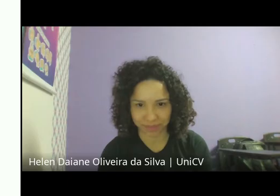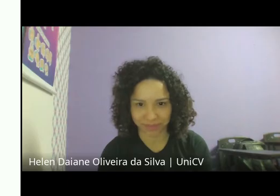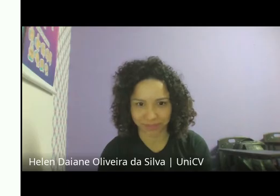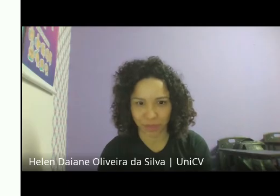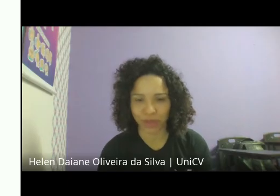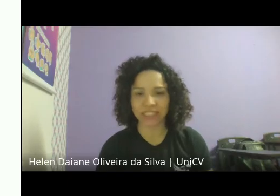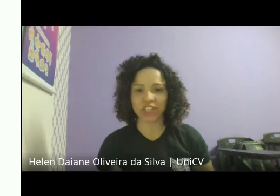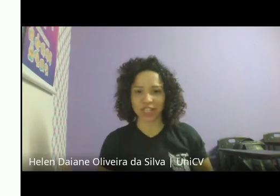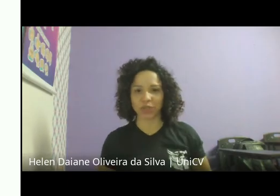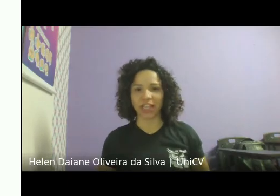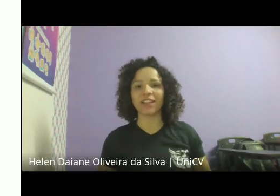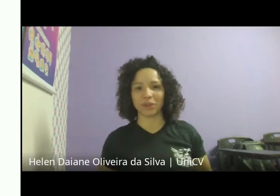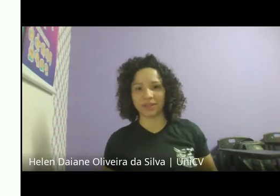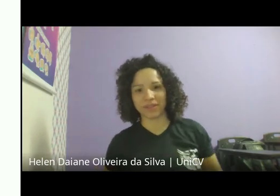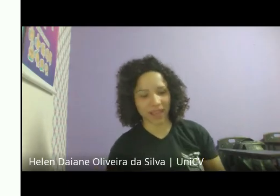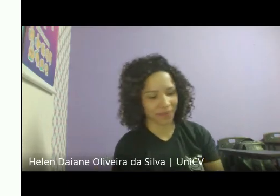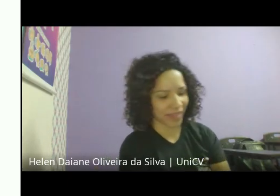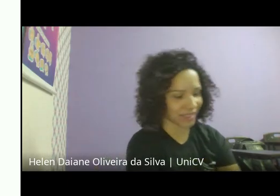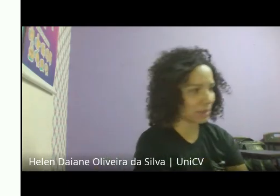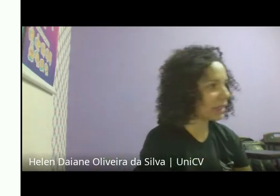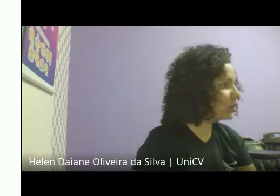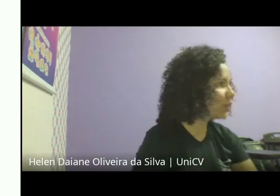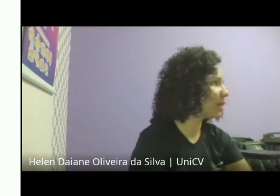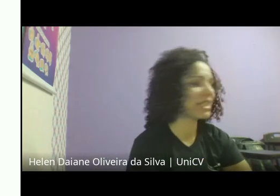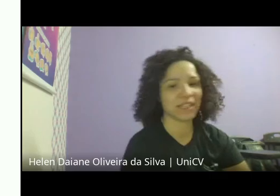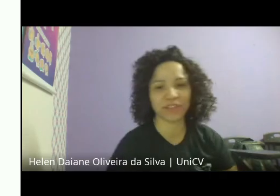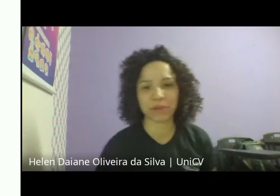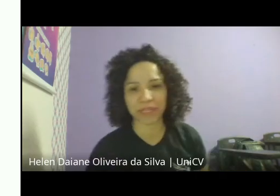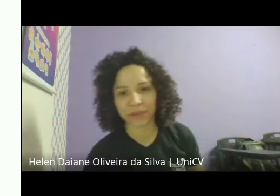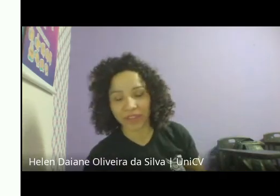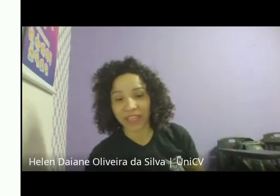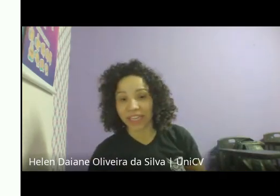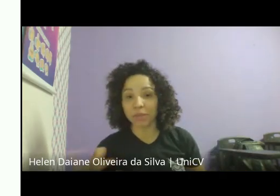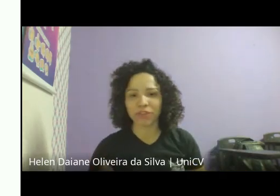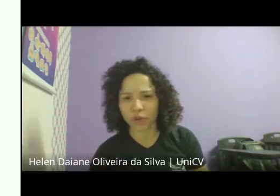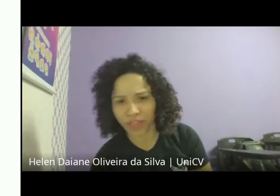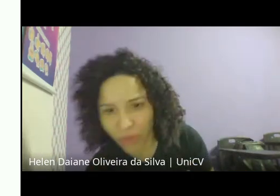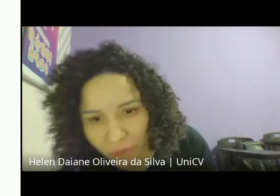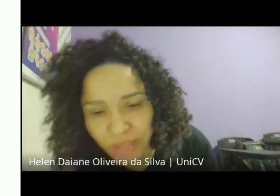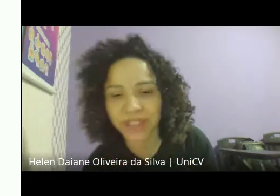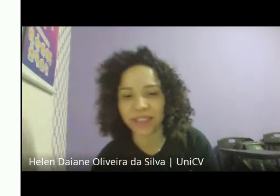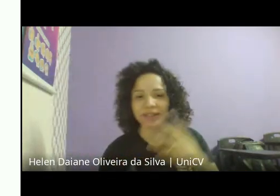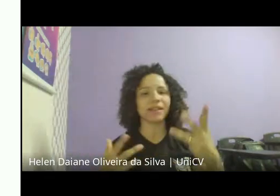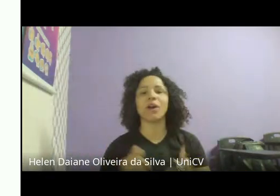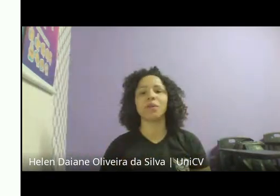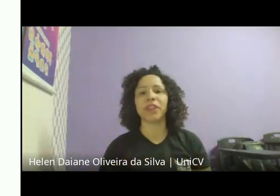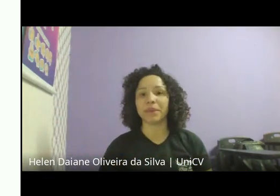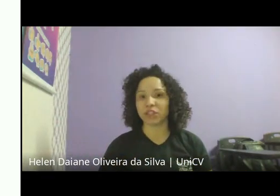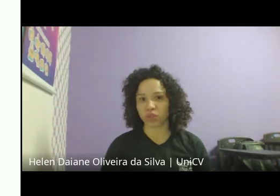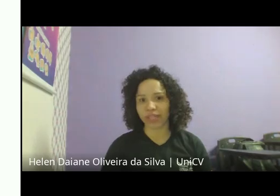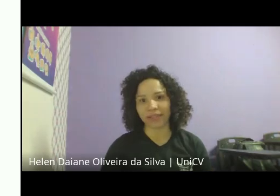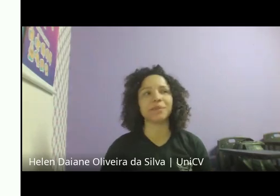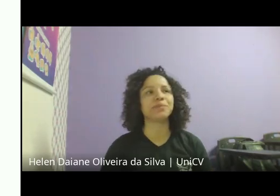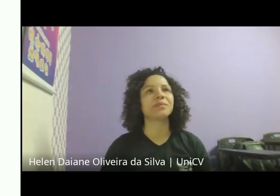sonha? Porque às vezes a gente tá sonhando, né? Essa semana eu tive um pesadelo, falei pra minha mãe, que ele me falou um negócio assim, tal,